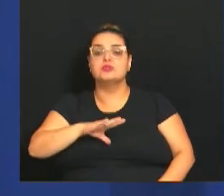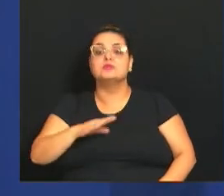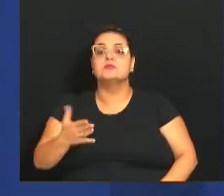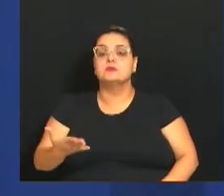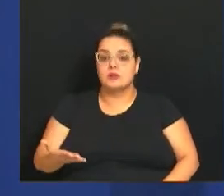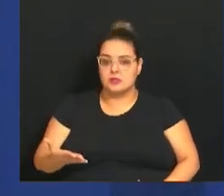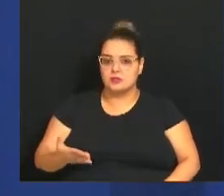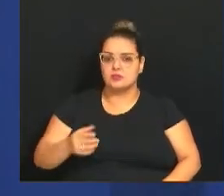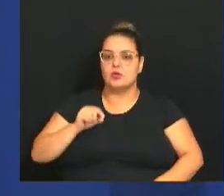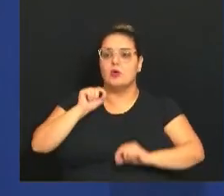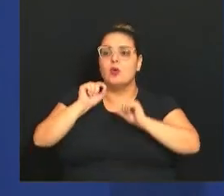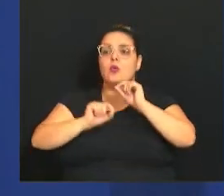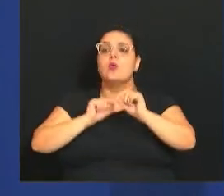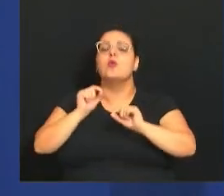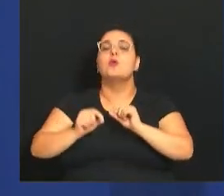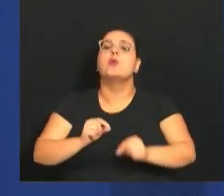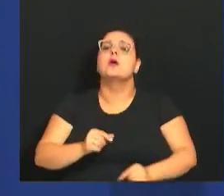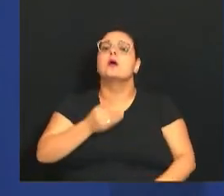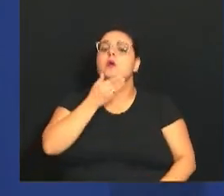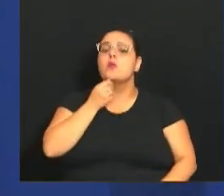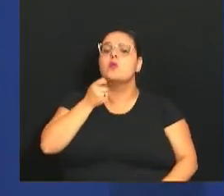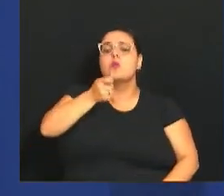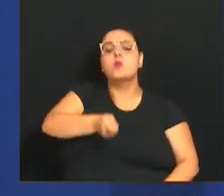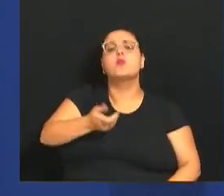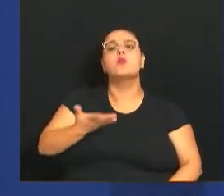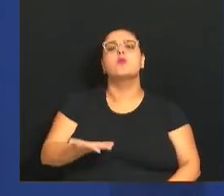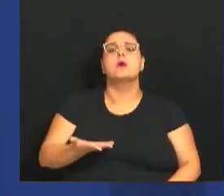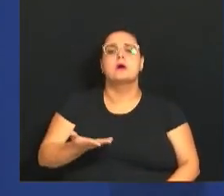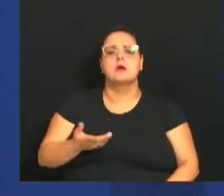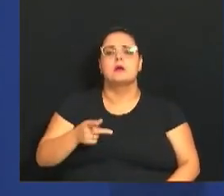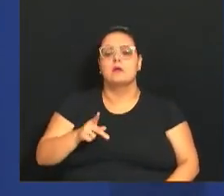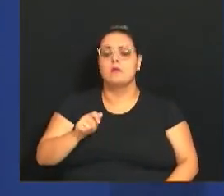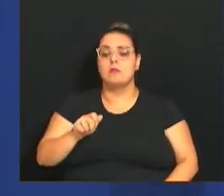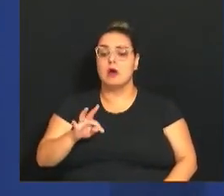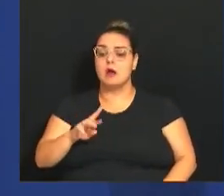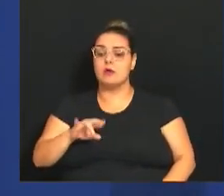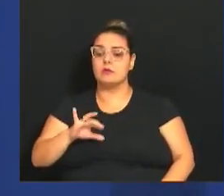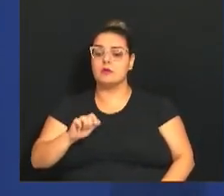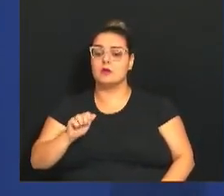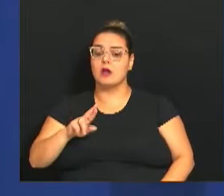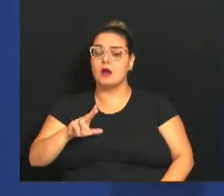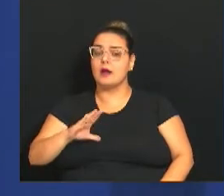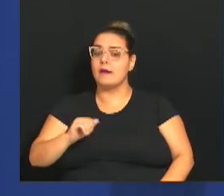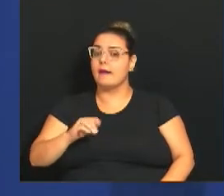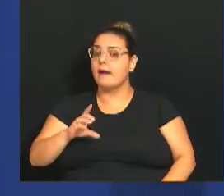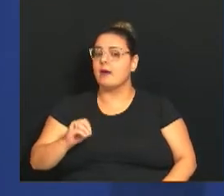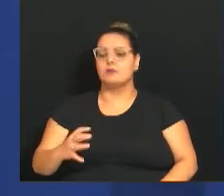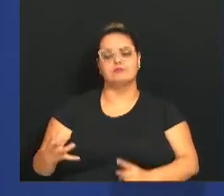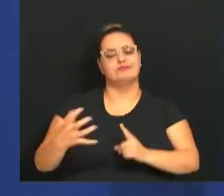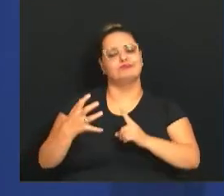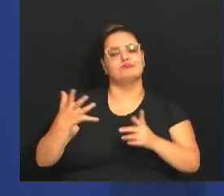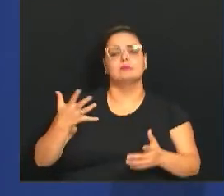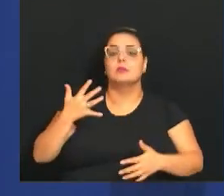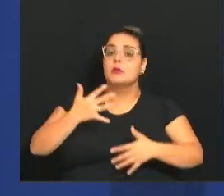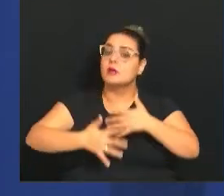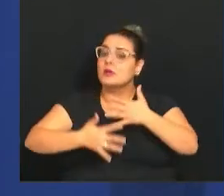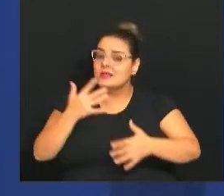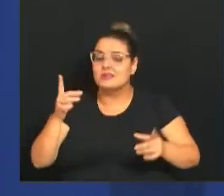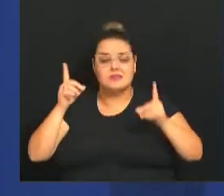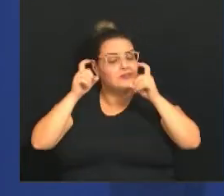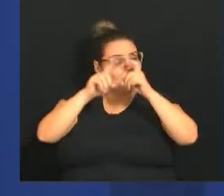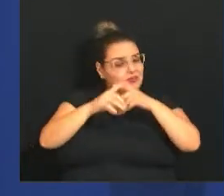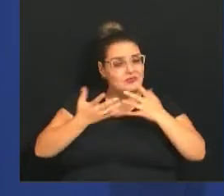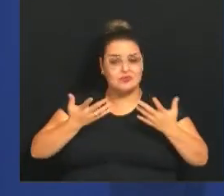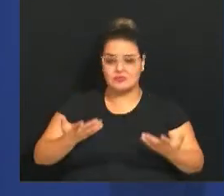que é esse machismo, esse patriarcado que acaba nos afetando e muitas vezes dificultando que a gente consiga exercer